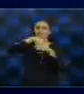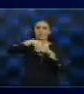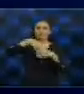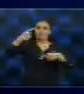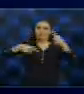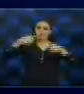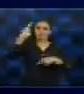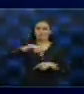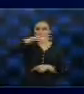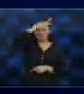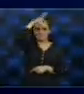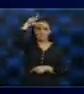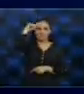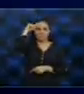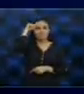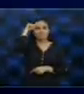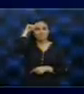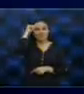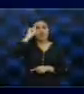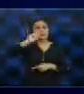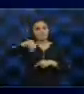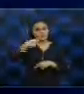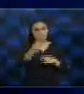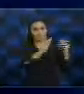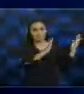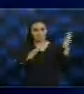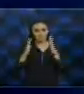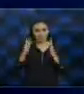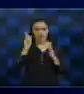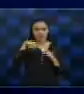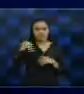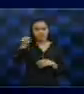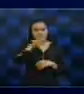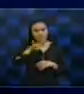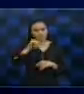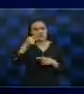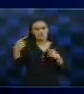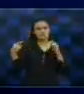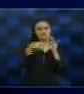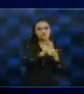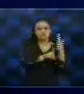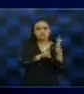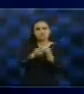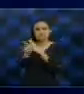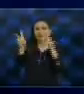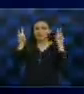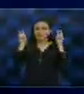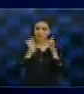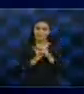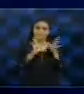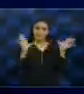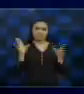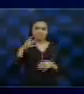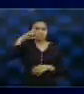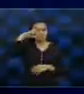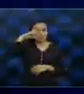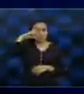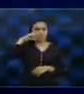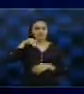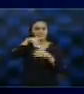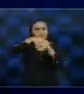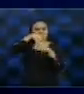de Manaus. No próximo bloco, os candidatos voltam a fazer perguntas entre si com tema livre. Band